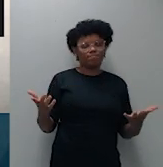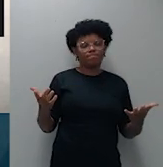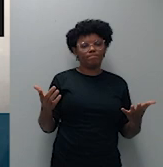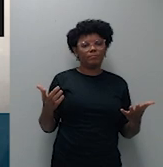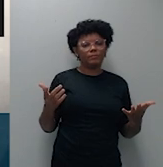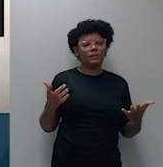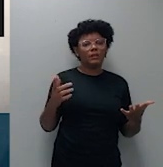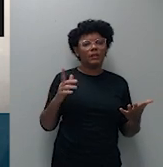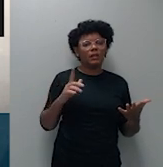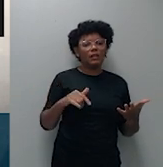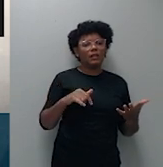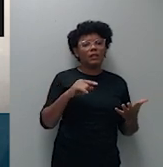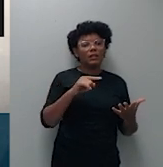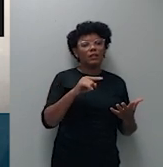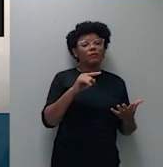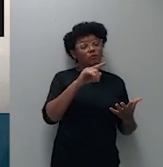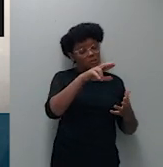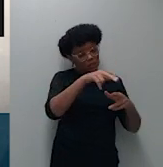Araújo